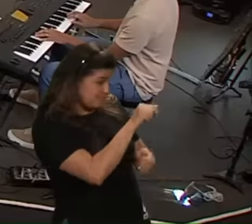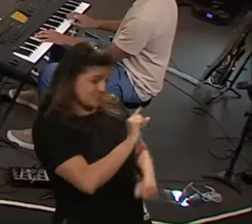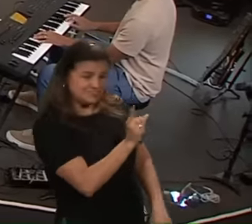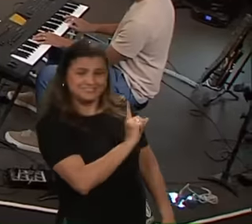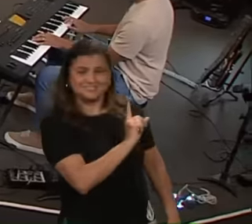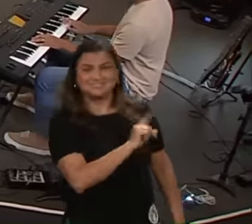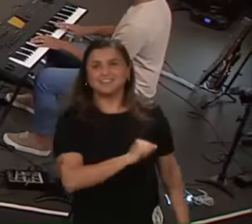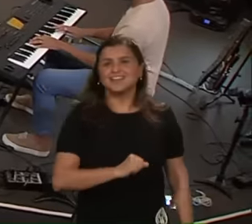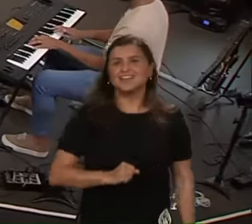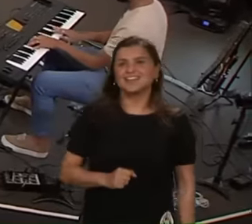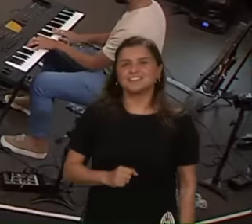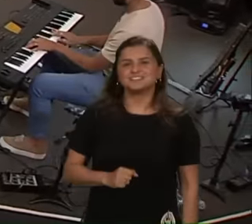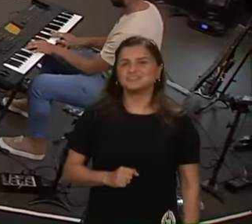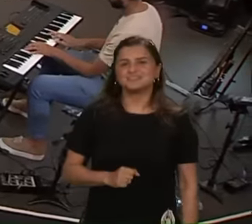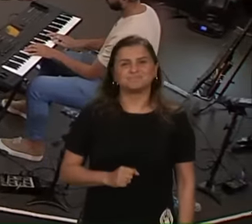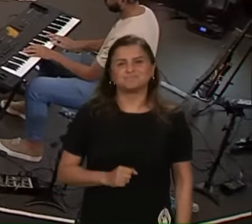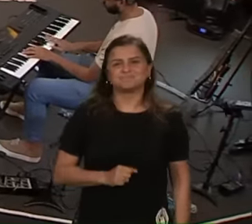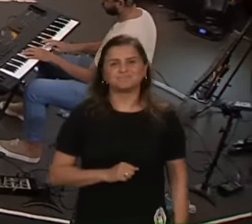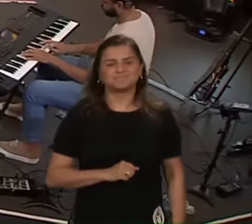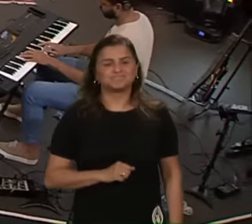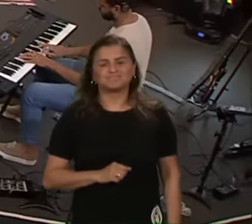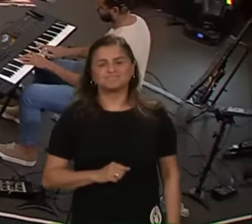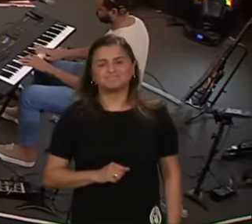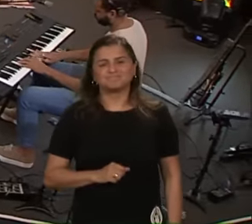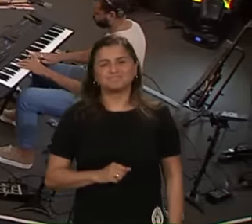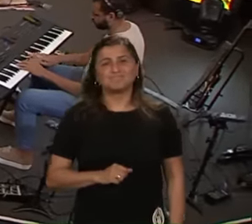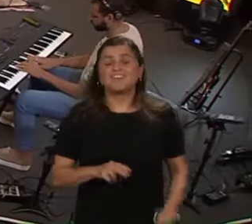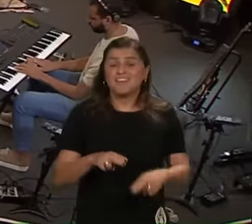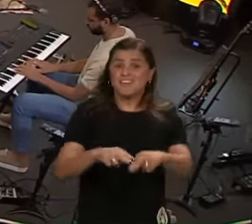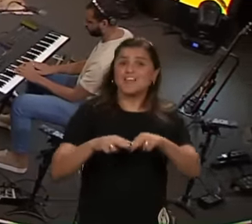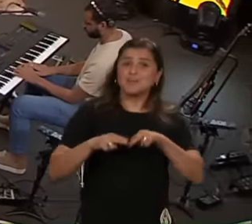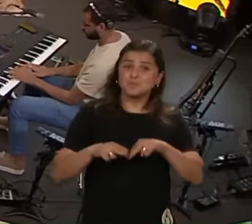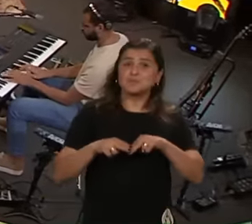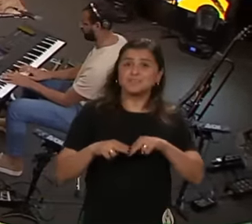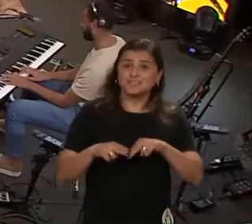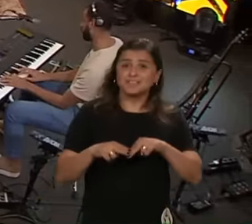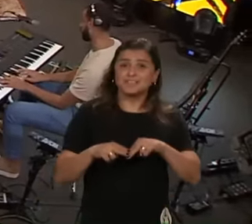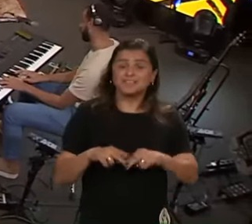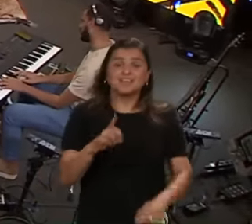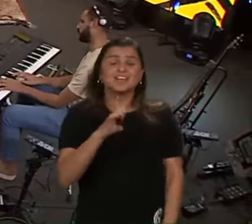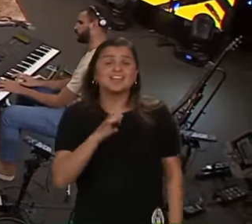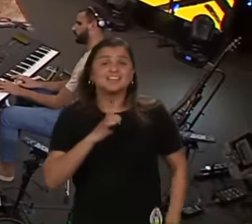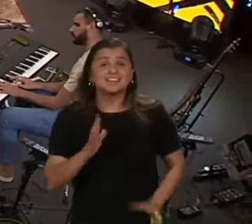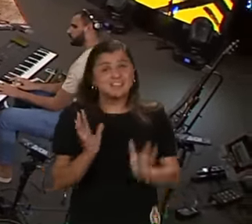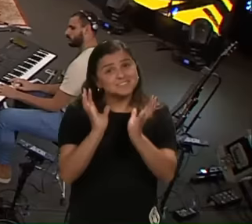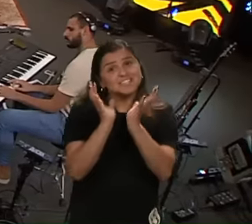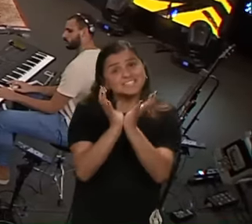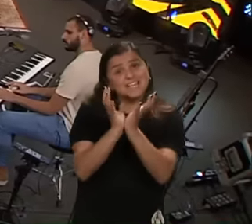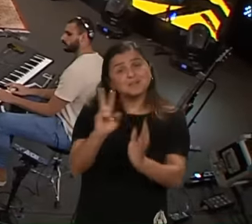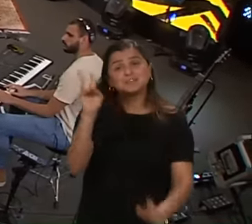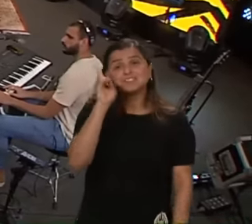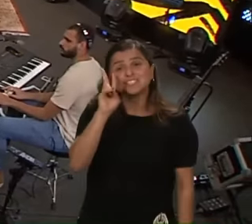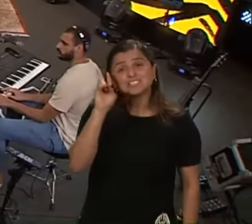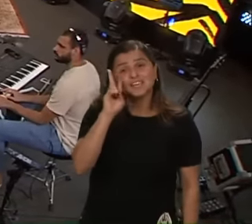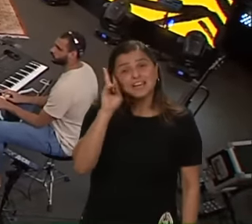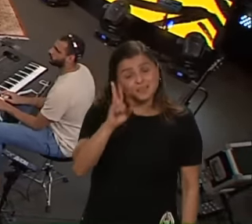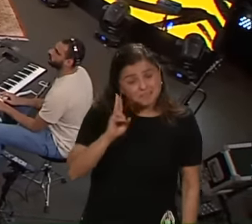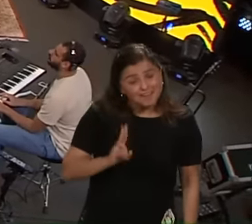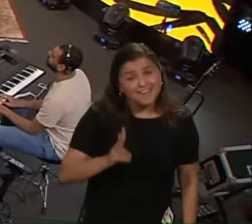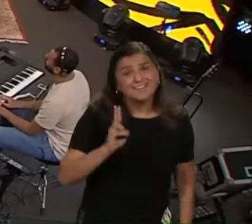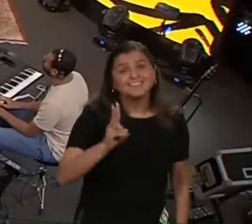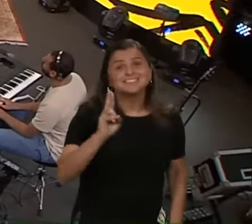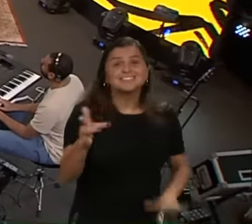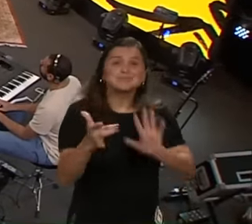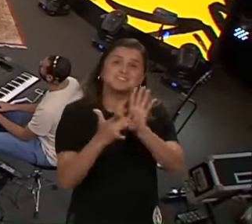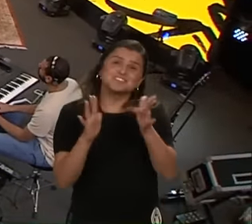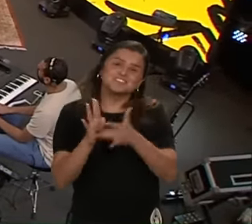Você não está mais aqui, querido. É por isso que tem a ceia, para sempre você lembrar que você tem Jesus na